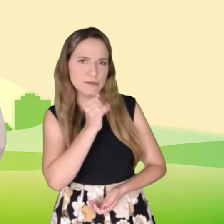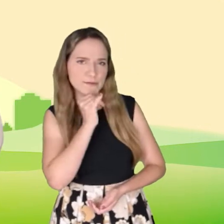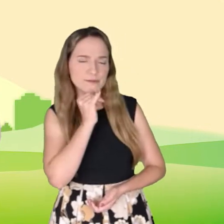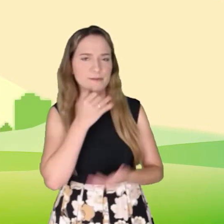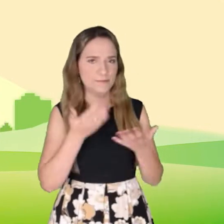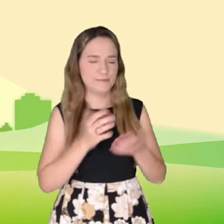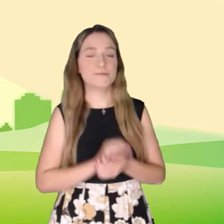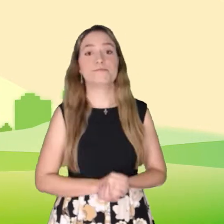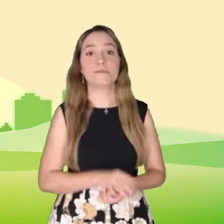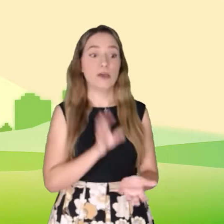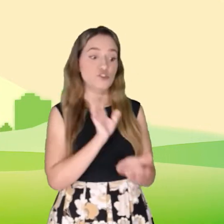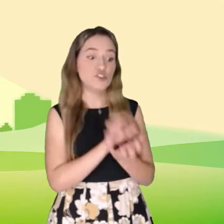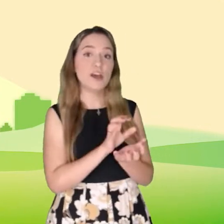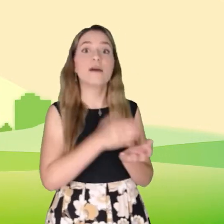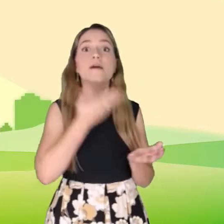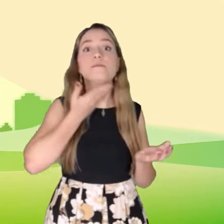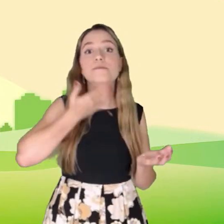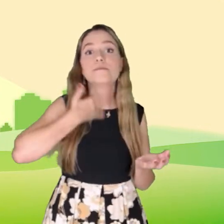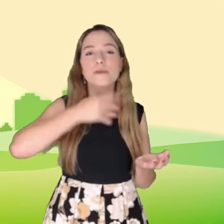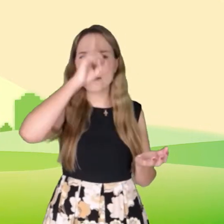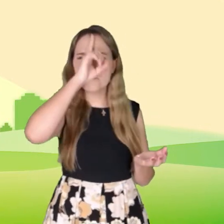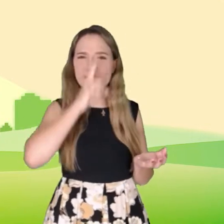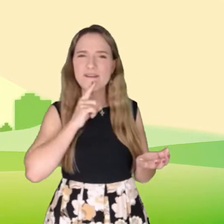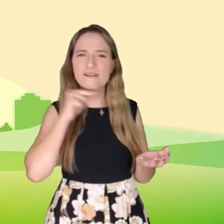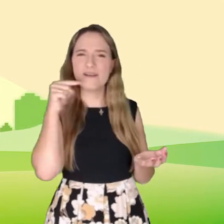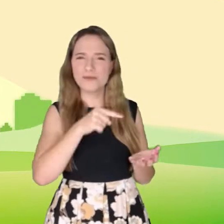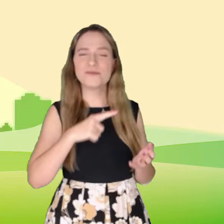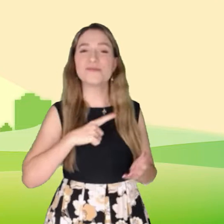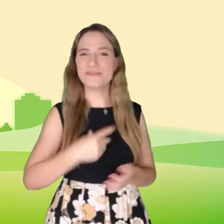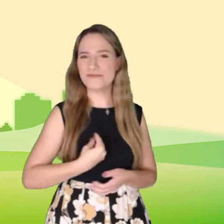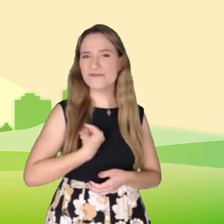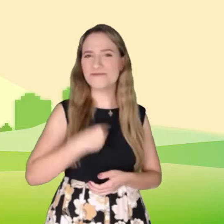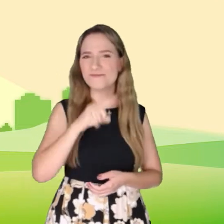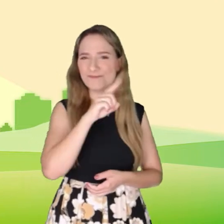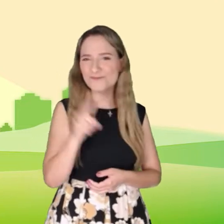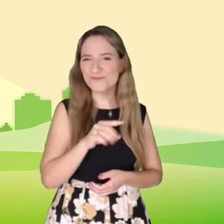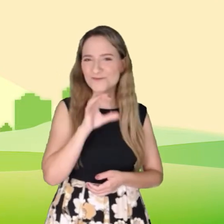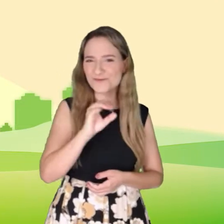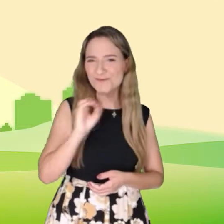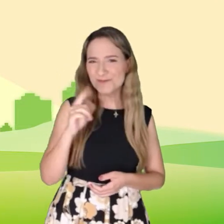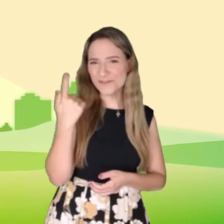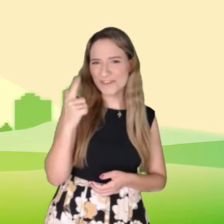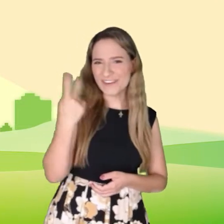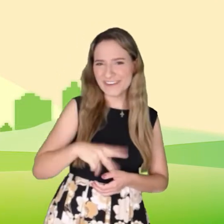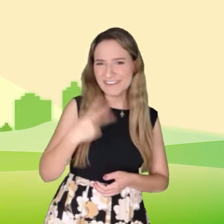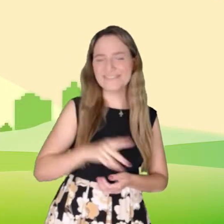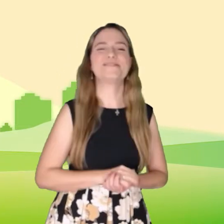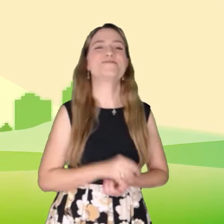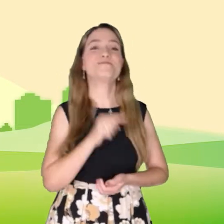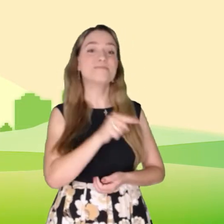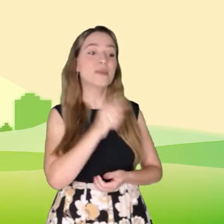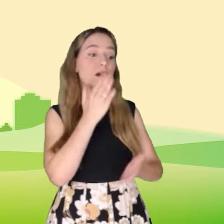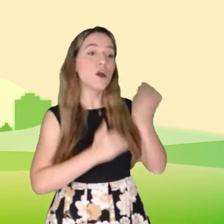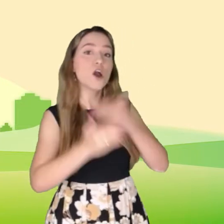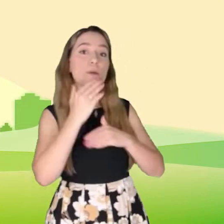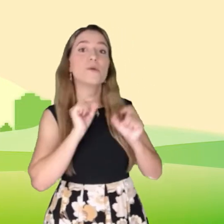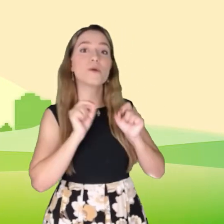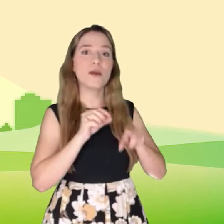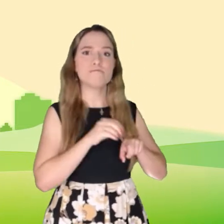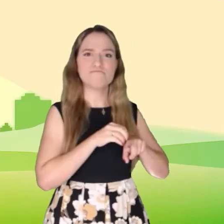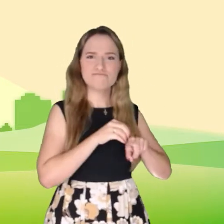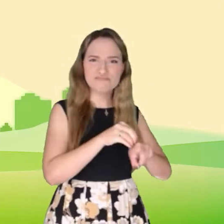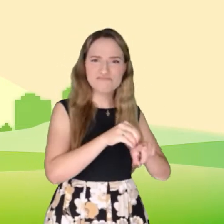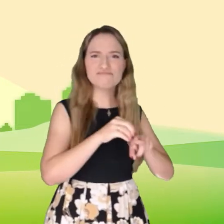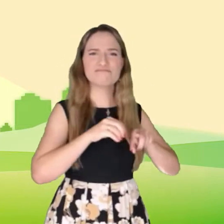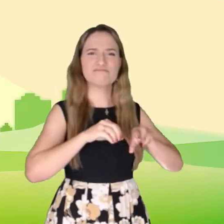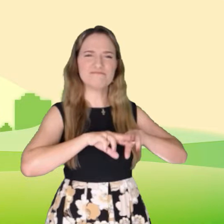papo amarelo, que é a espécie que temos lá no zoológico, tem uma dieta que inclui moluscos, como os